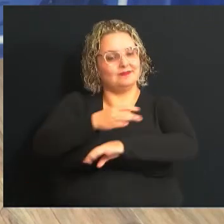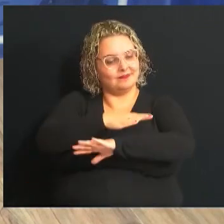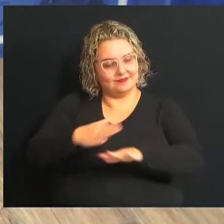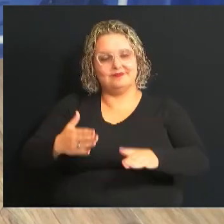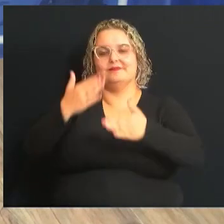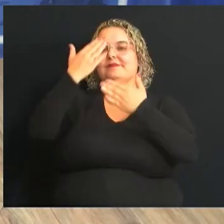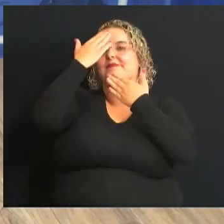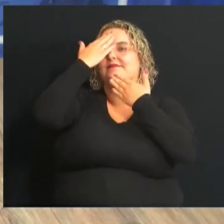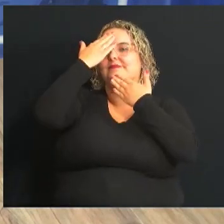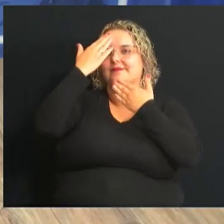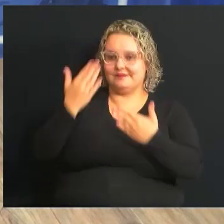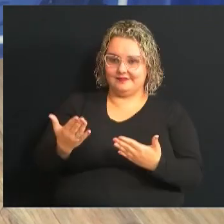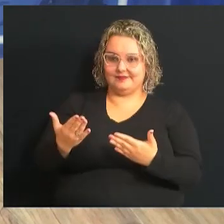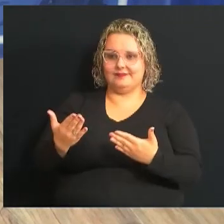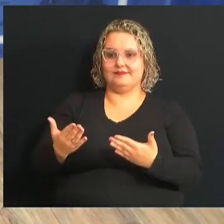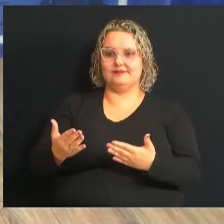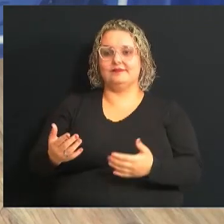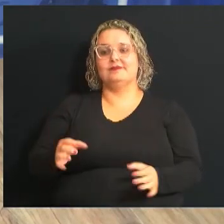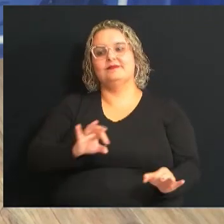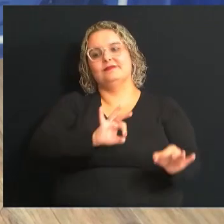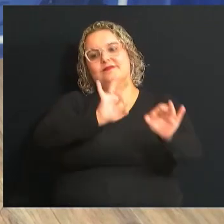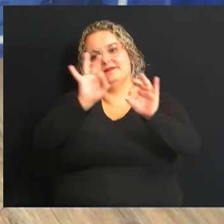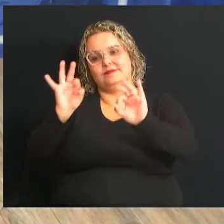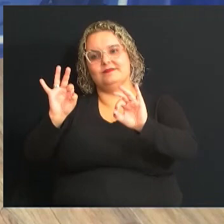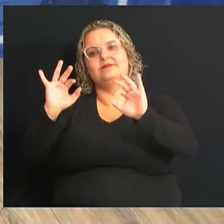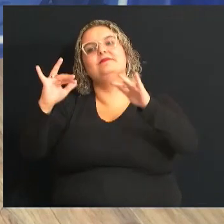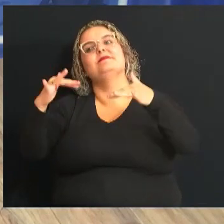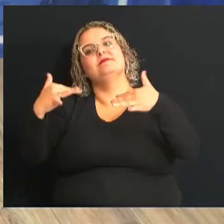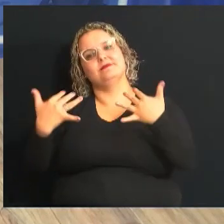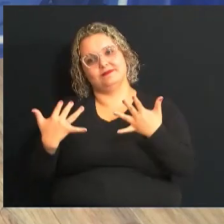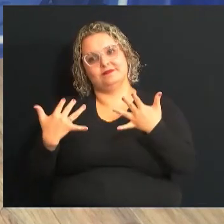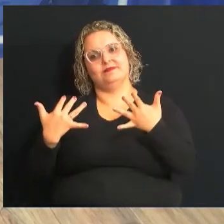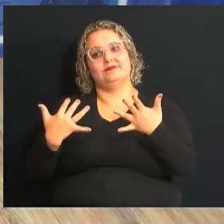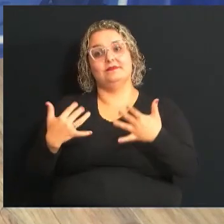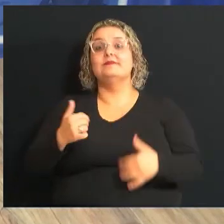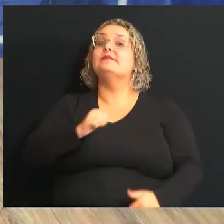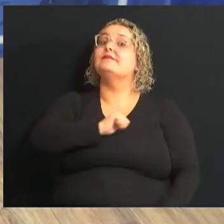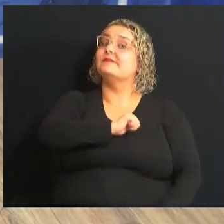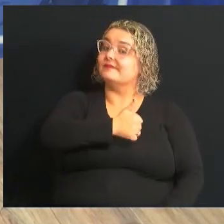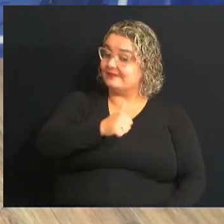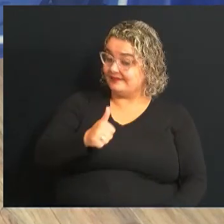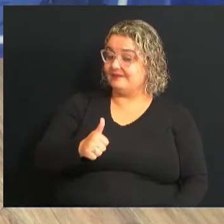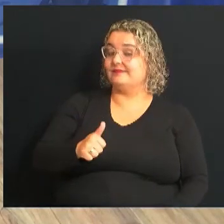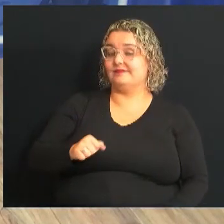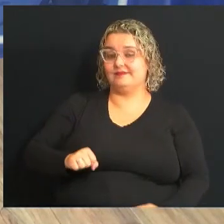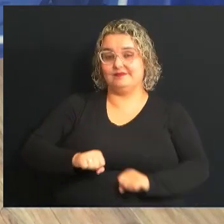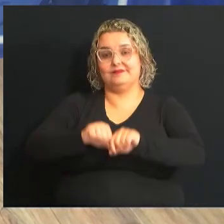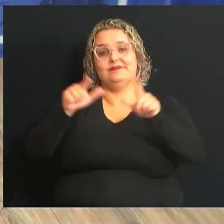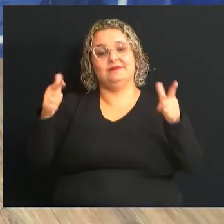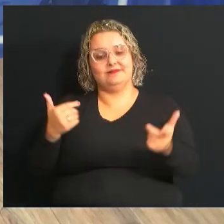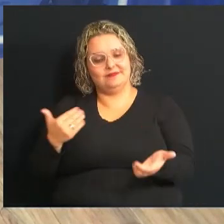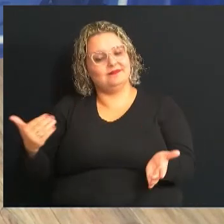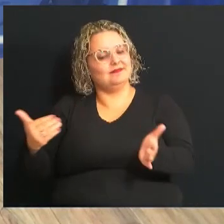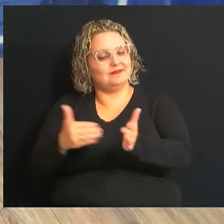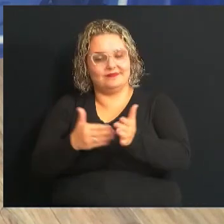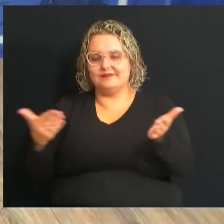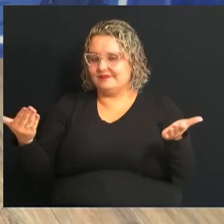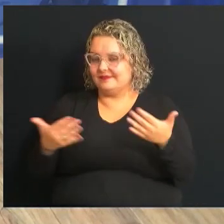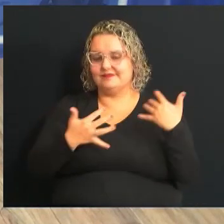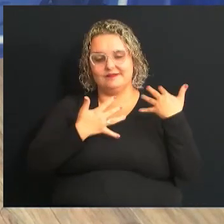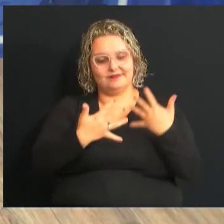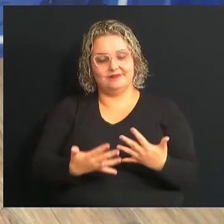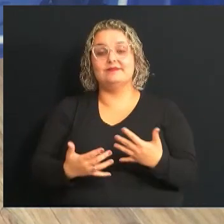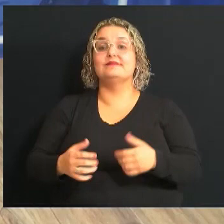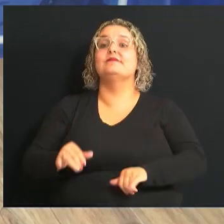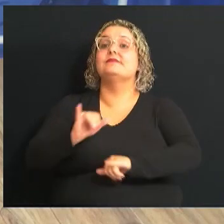Muito obrigado pela sua companhia, pela sua audiência, desde as 11 horas da manhã aqui, com as notícias da Metrópole de Campinas,